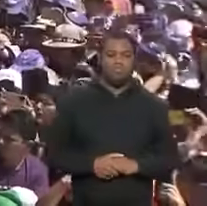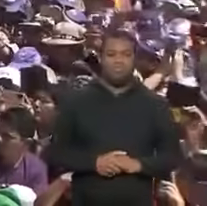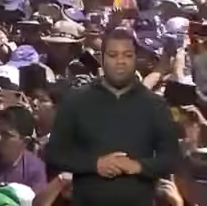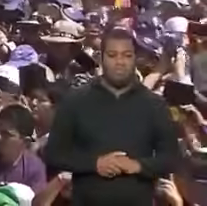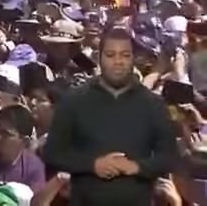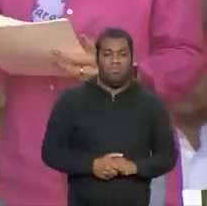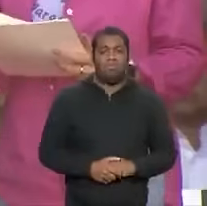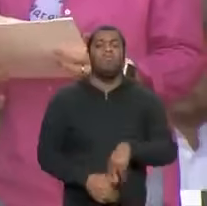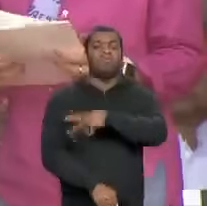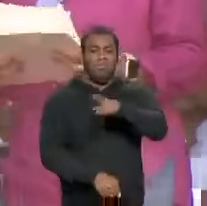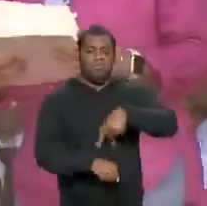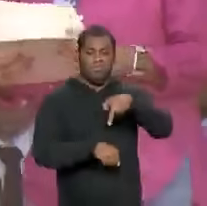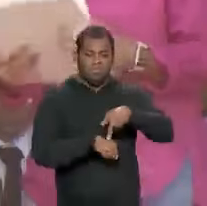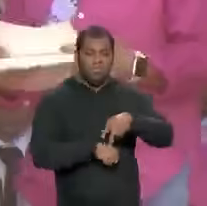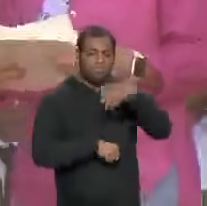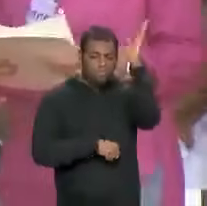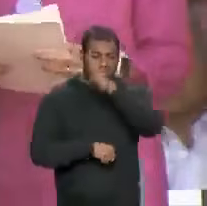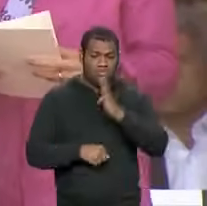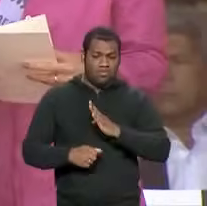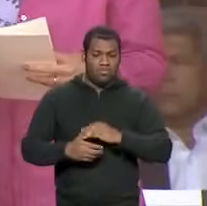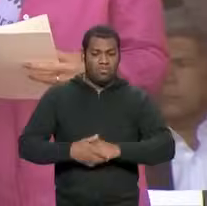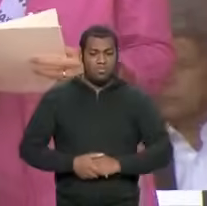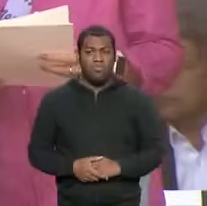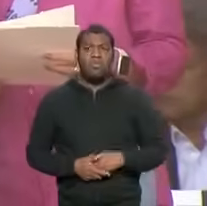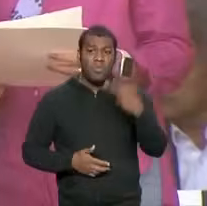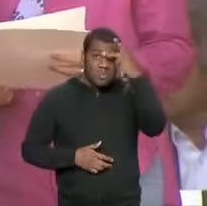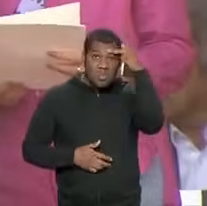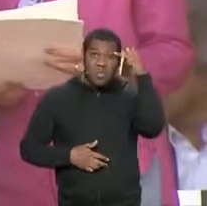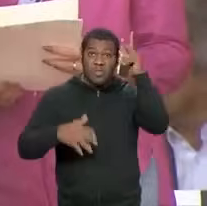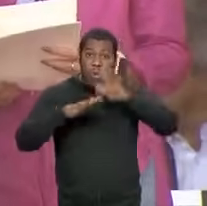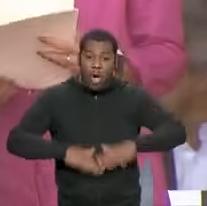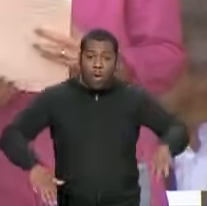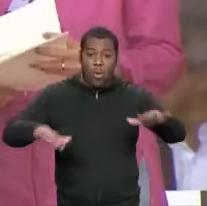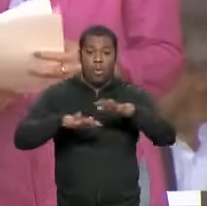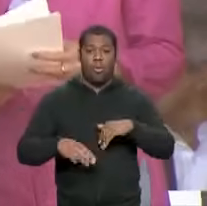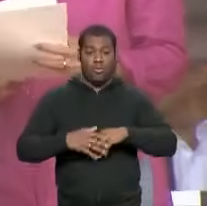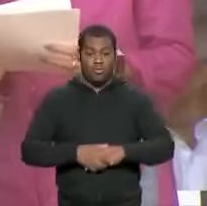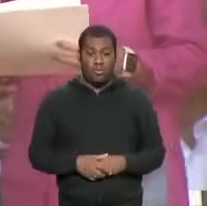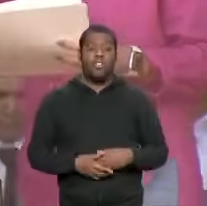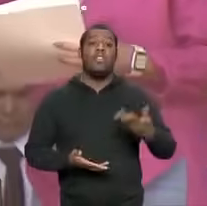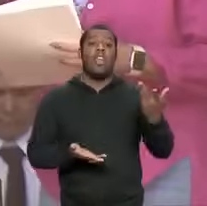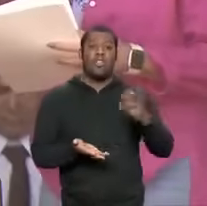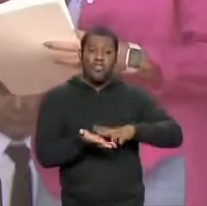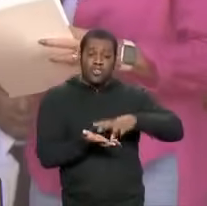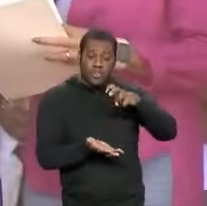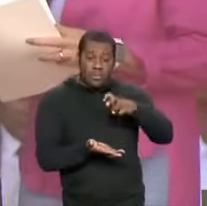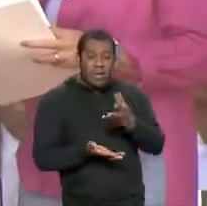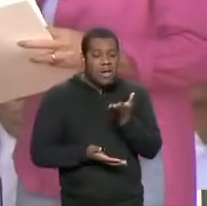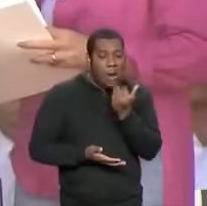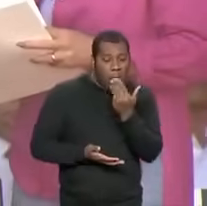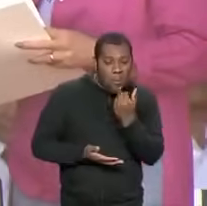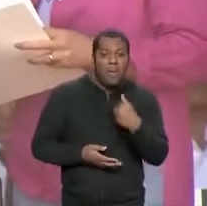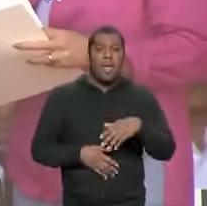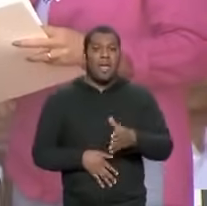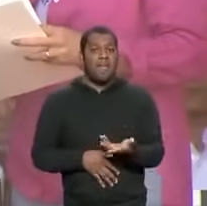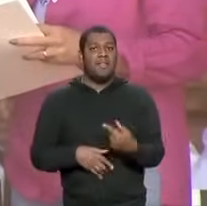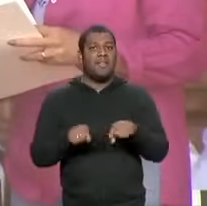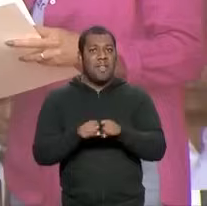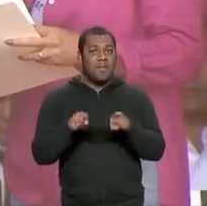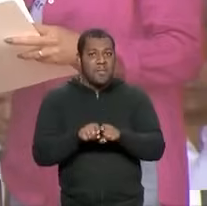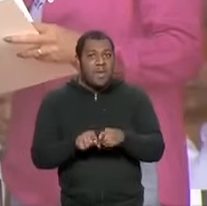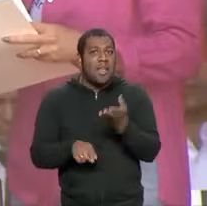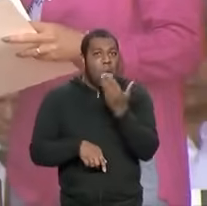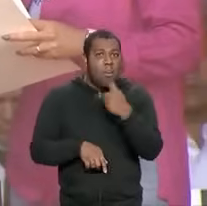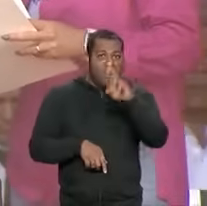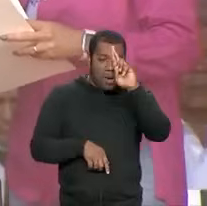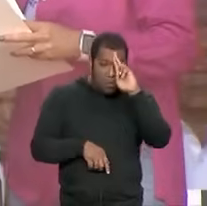um país em que todos e todas possam tomar café de manhã almoçar e jantar todos